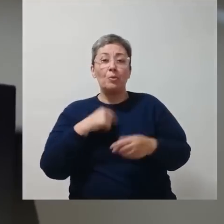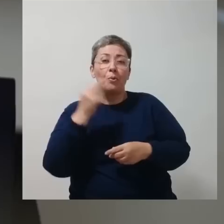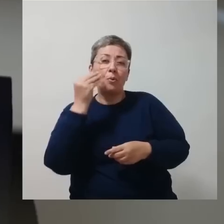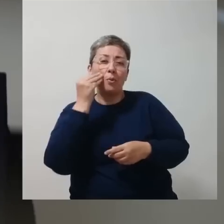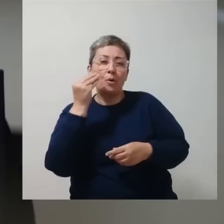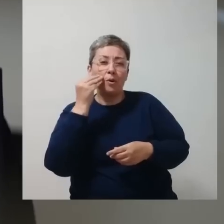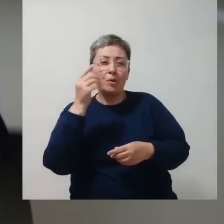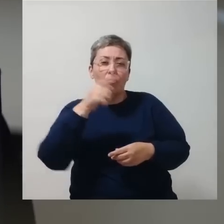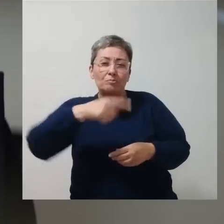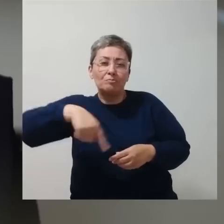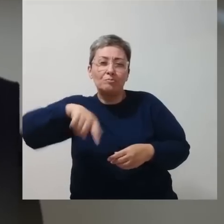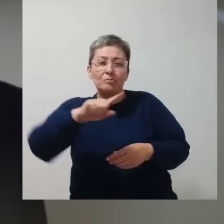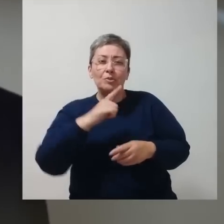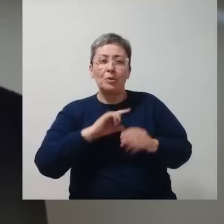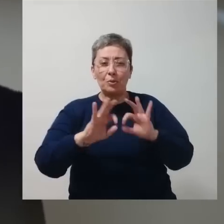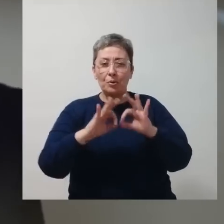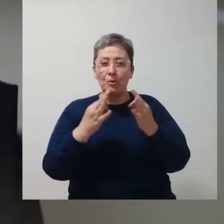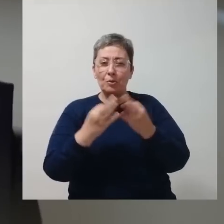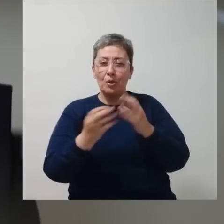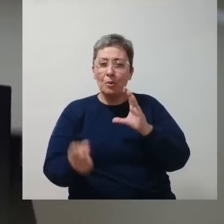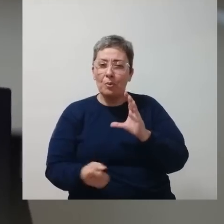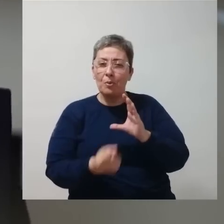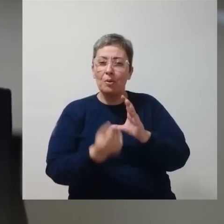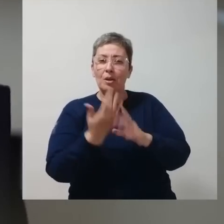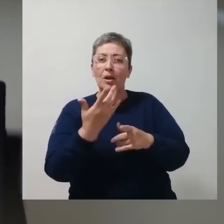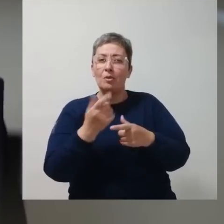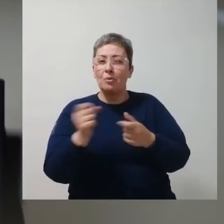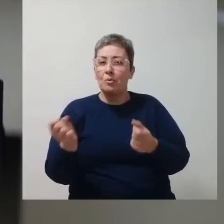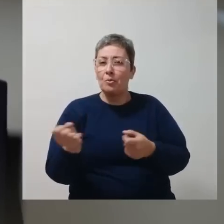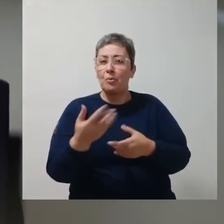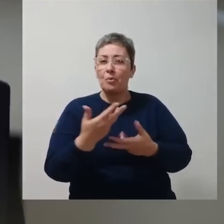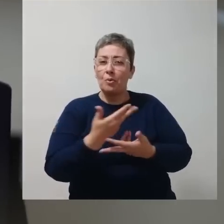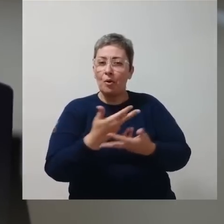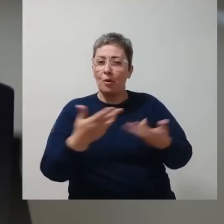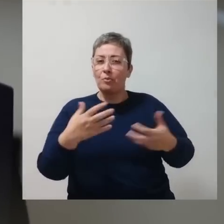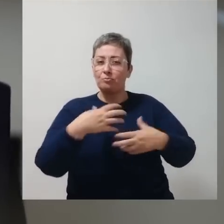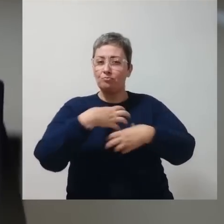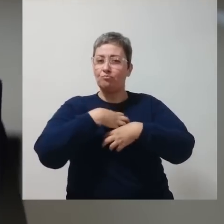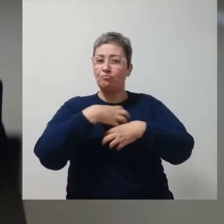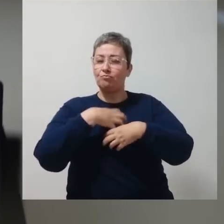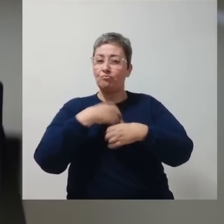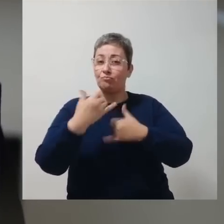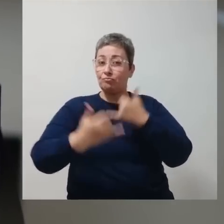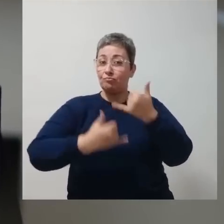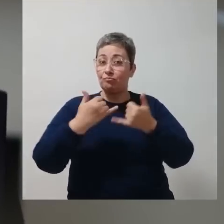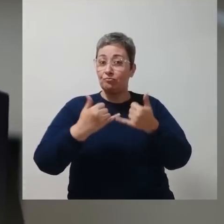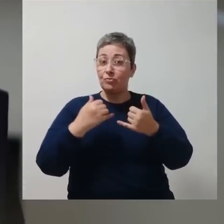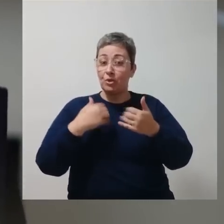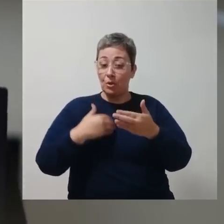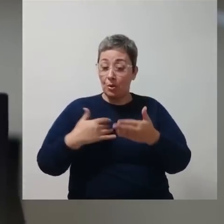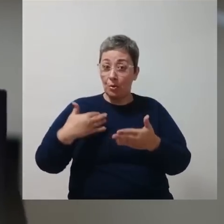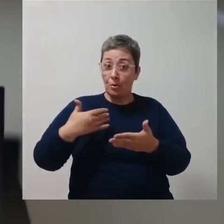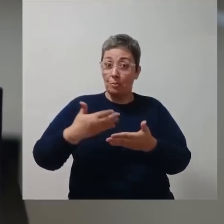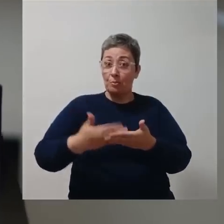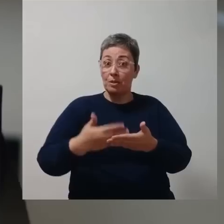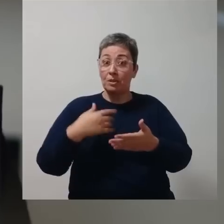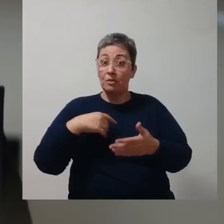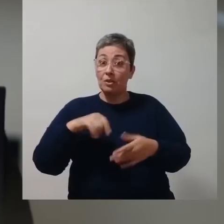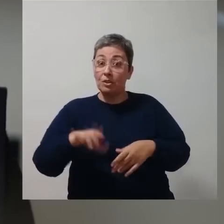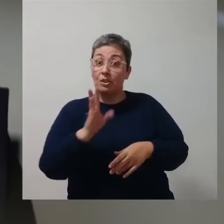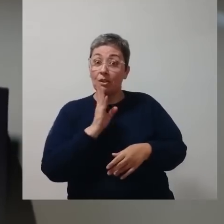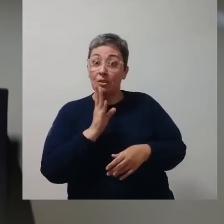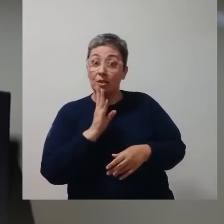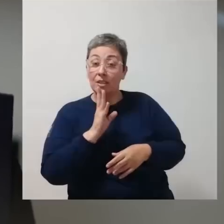dia. Que tal você e sua família criarem e experimentarem outras formas de brincar a partir